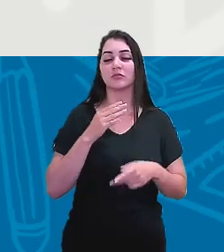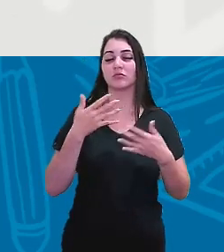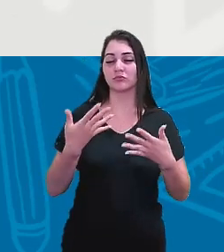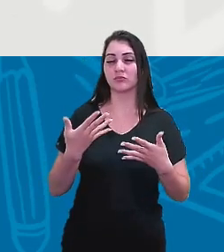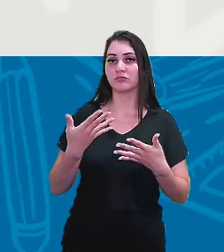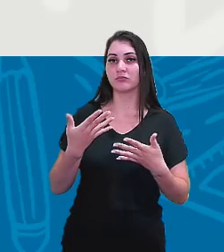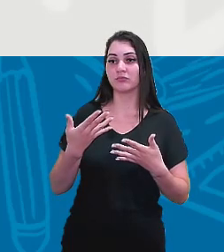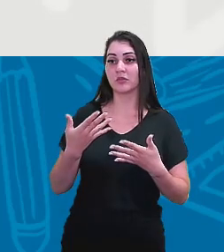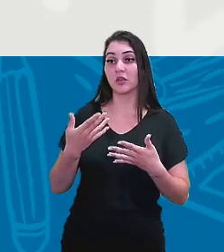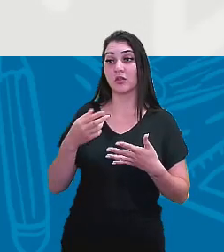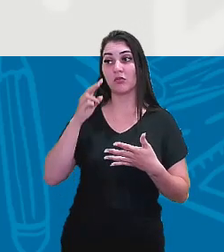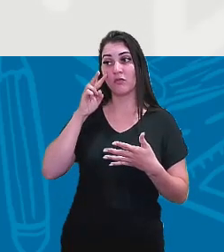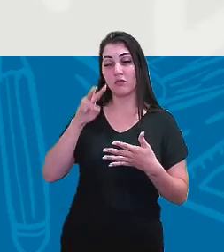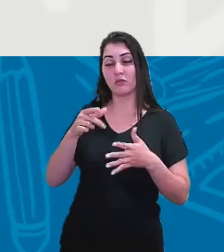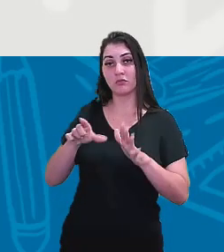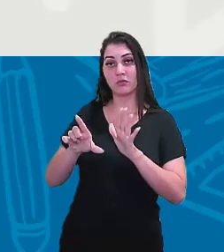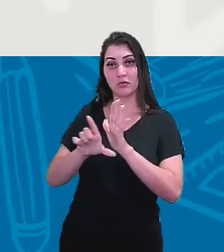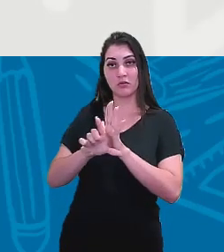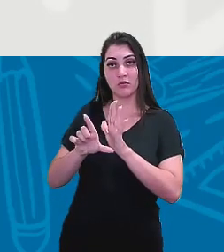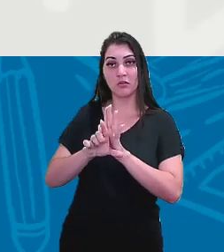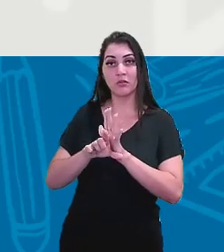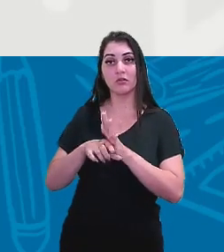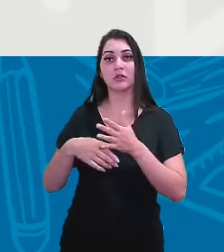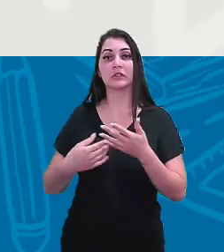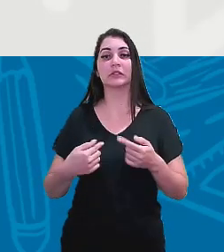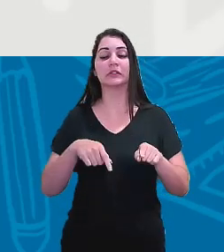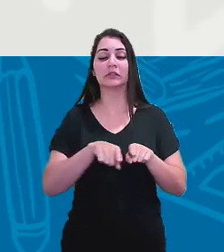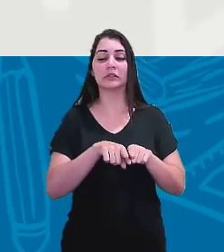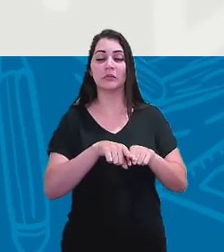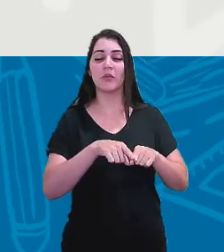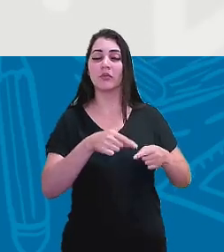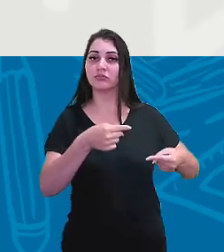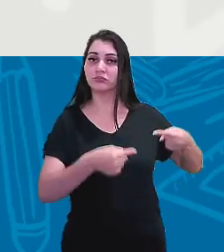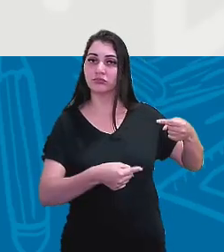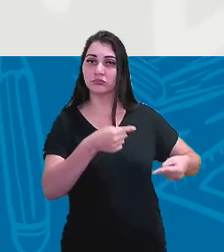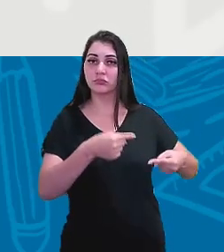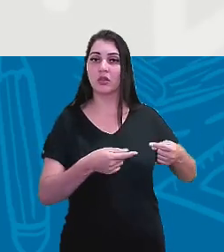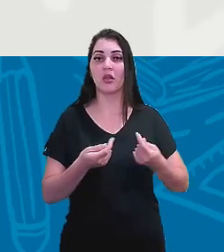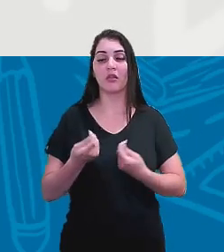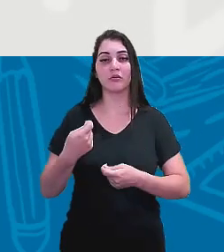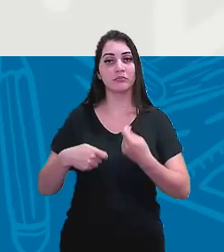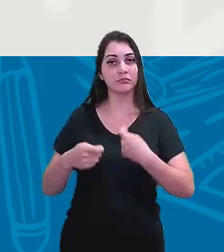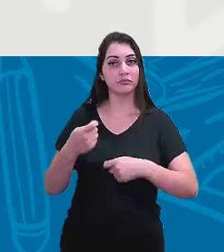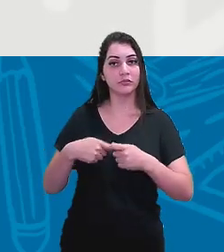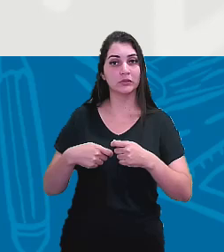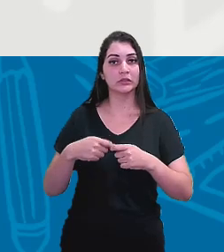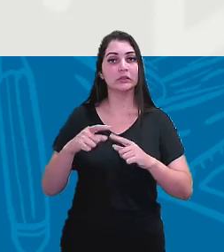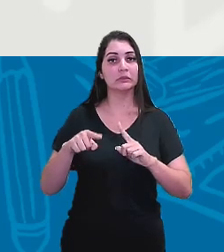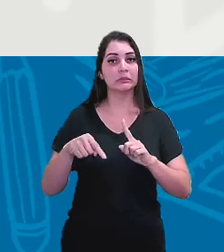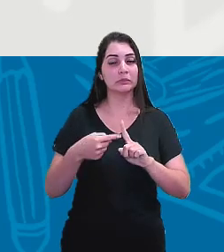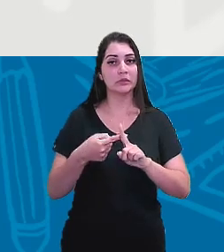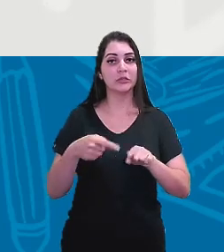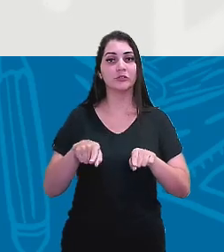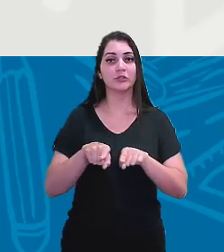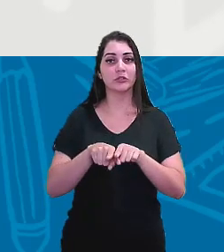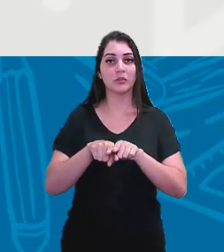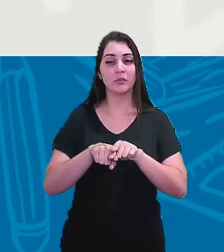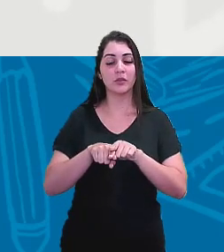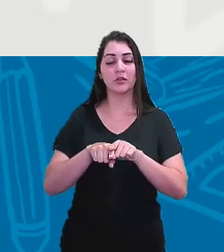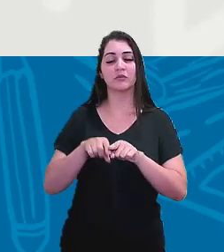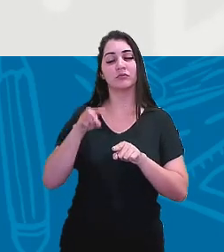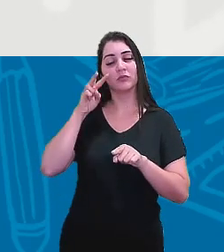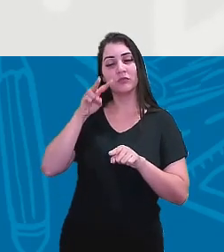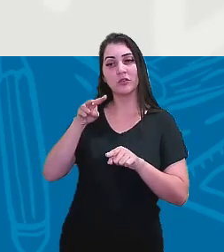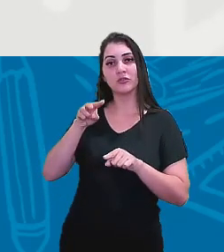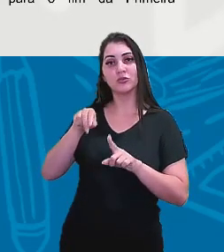legislativo, do ponto de vista jurídico, administrativo, mas, sobretudo, do ponto de vista